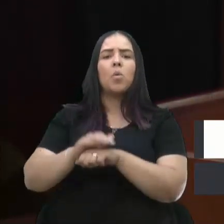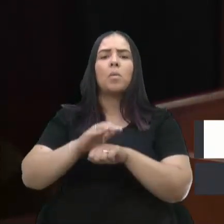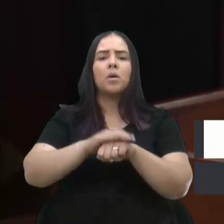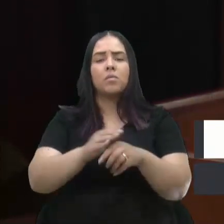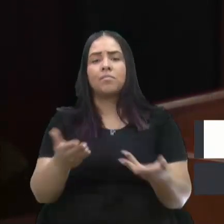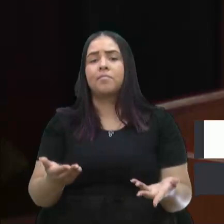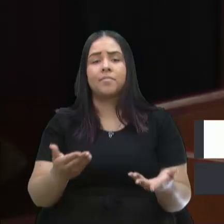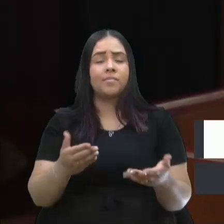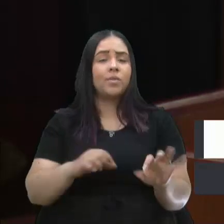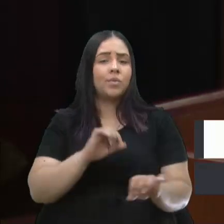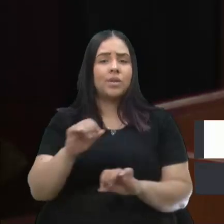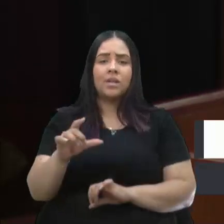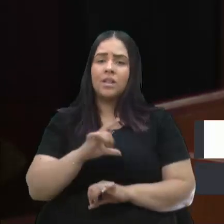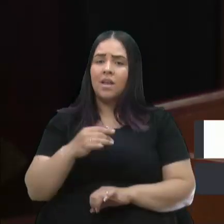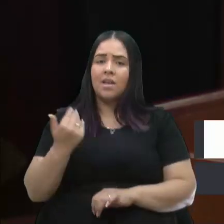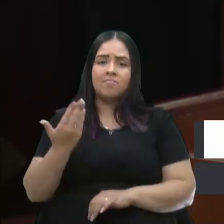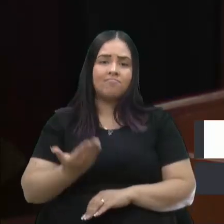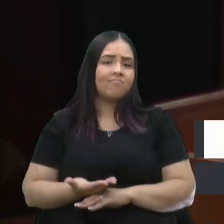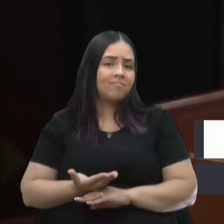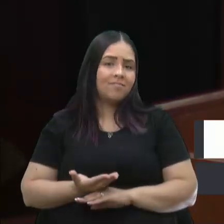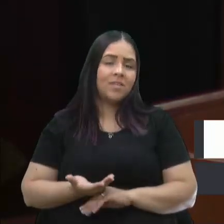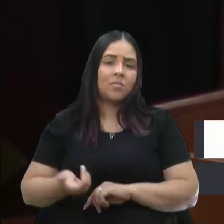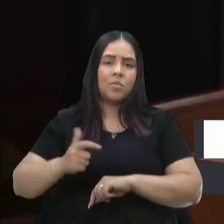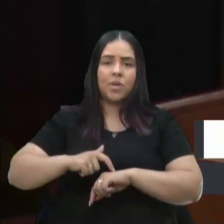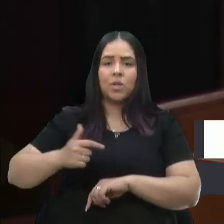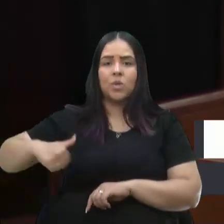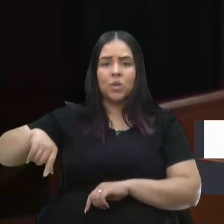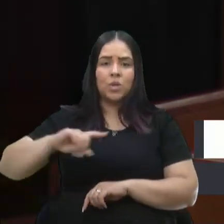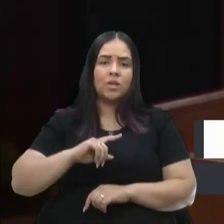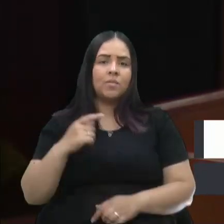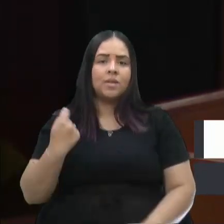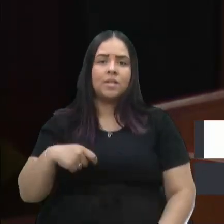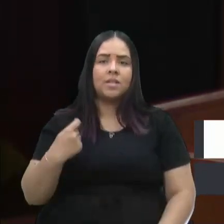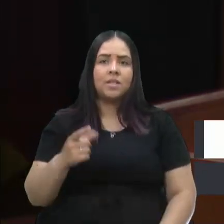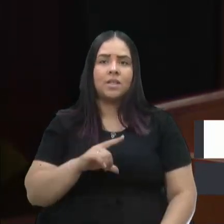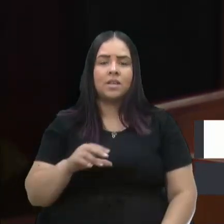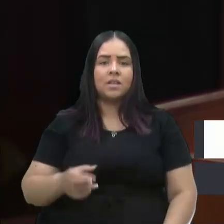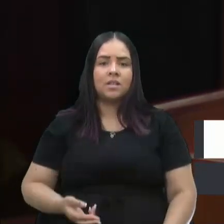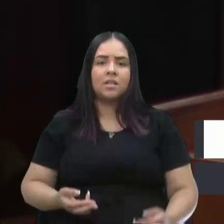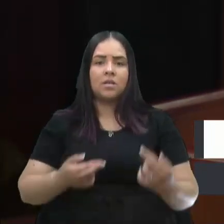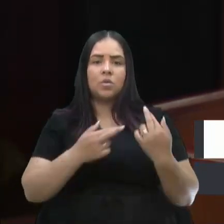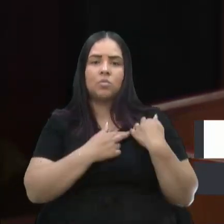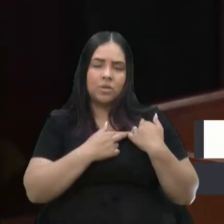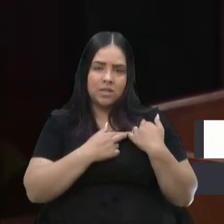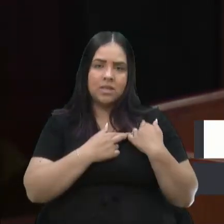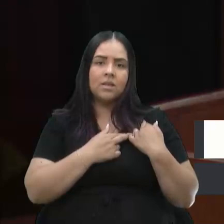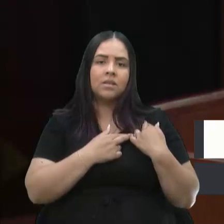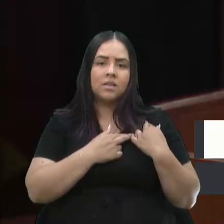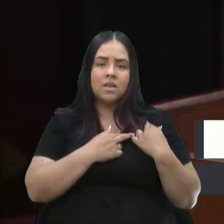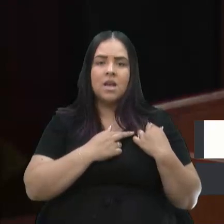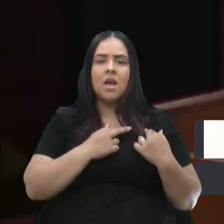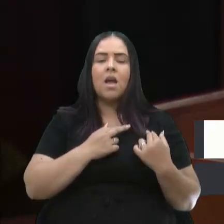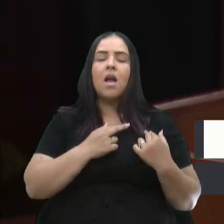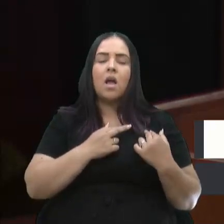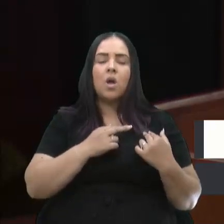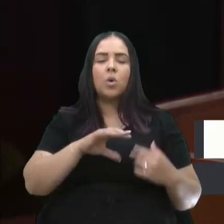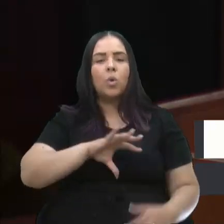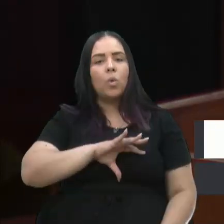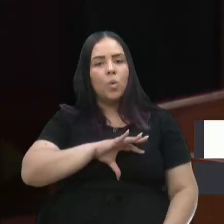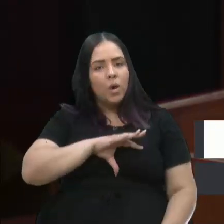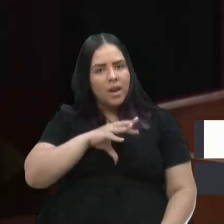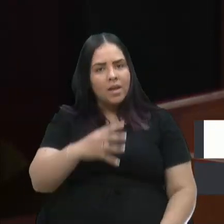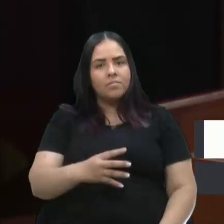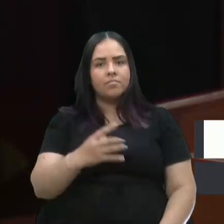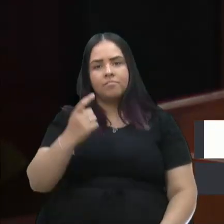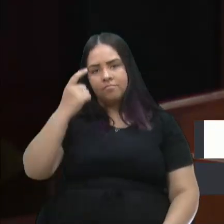está posta agora, e é nesse momento que a gente precisa ter a responsabilidade e a coragem de pensar